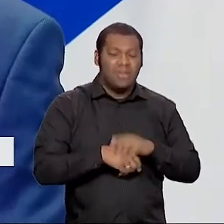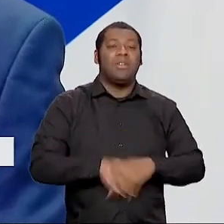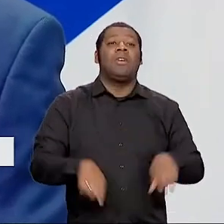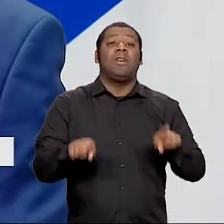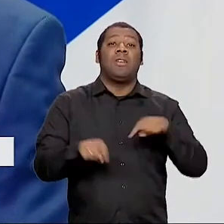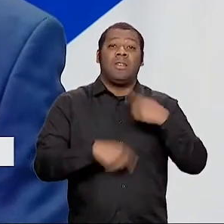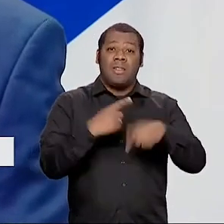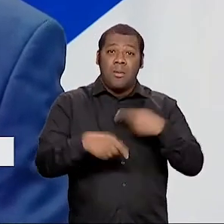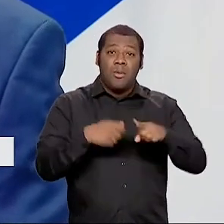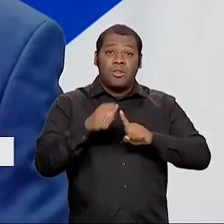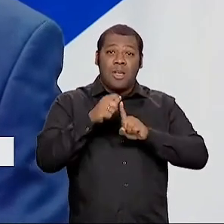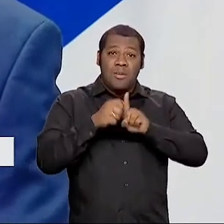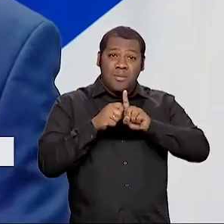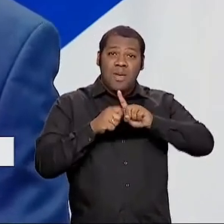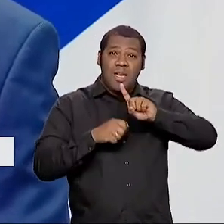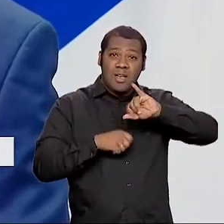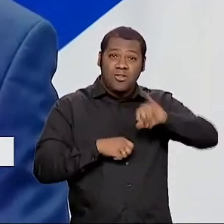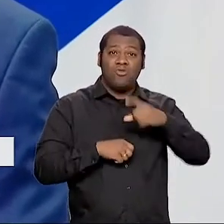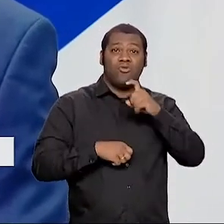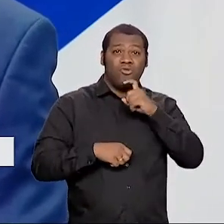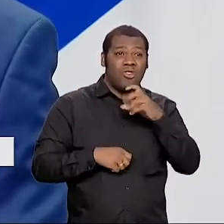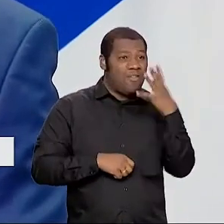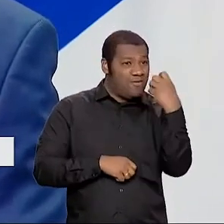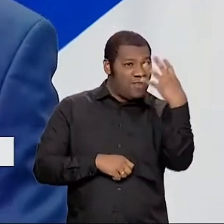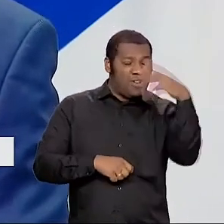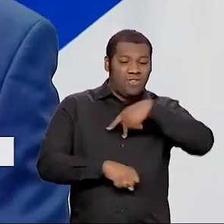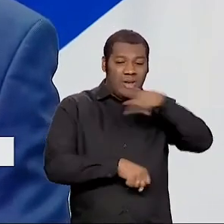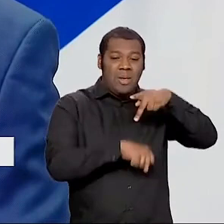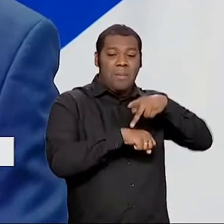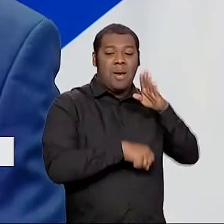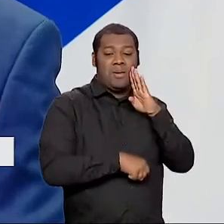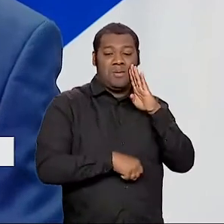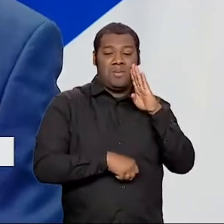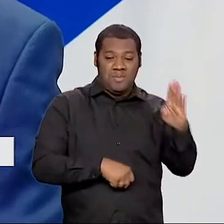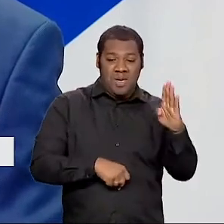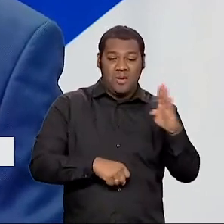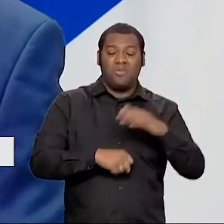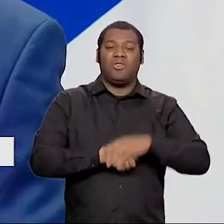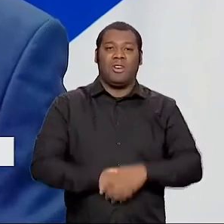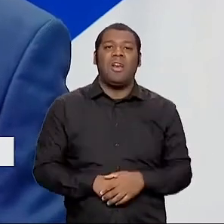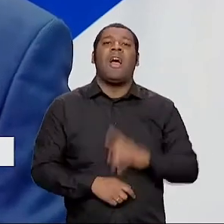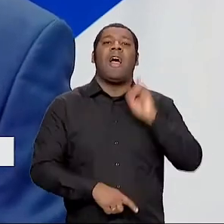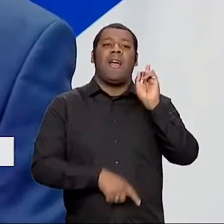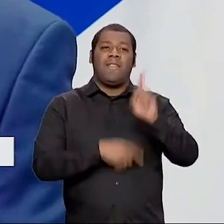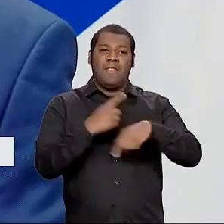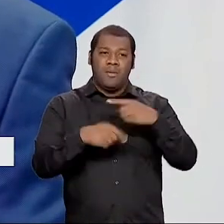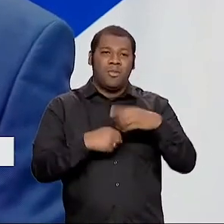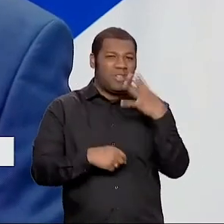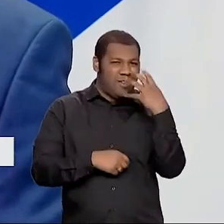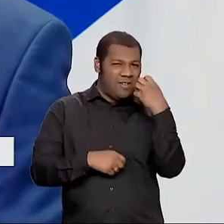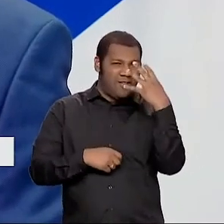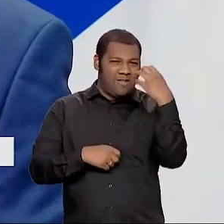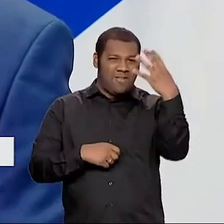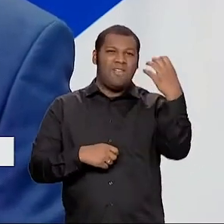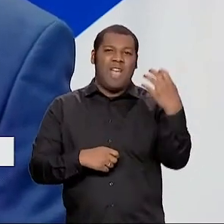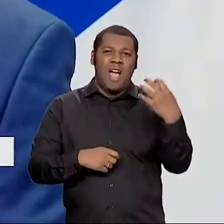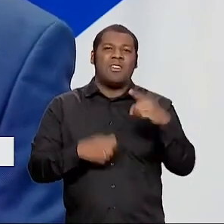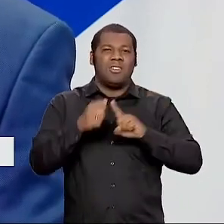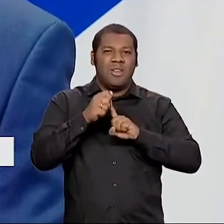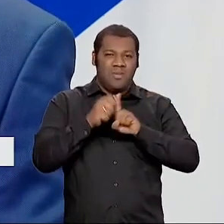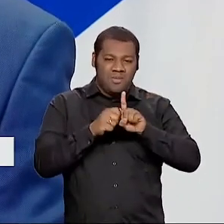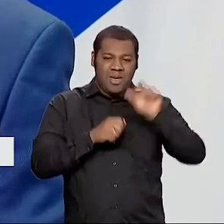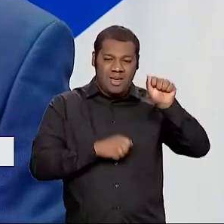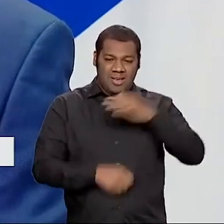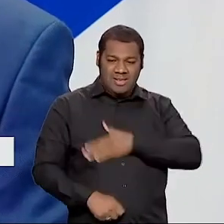Bruxelas, e depois nós temos mais uma viagem sobre os BRICS em agosto, depois